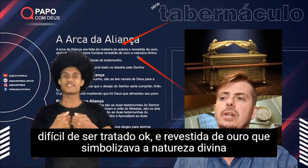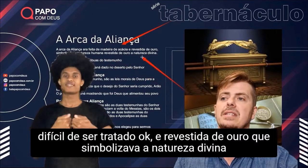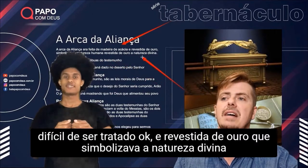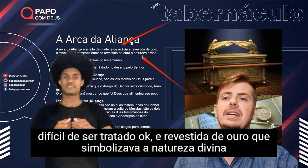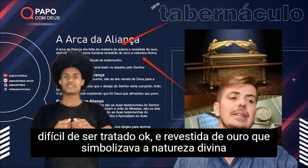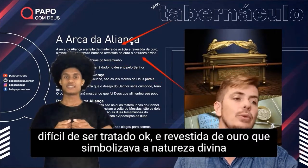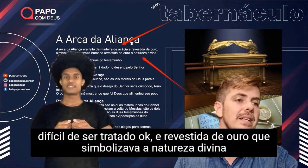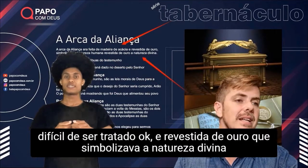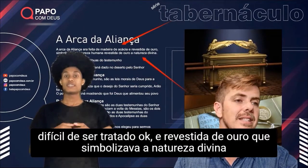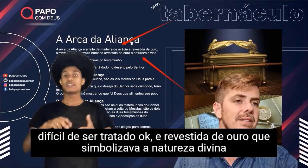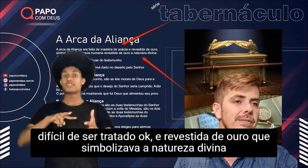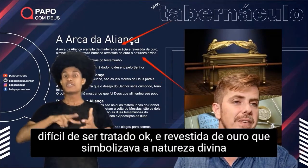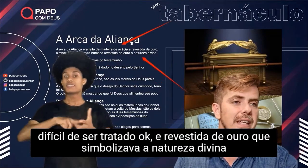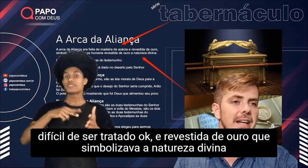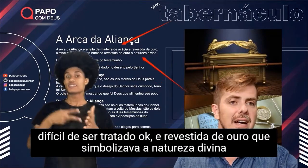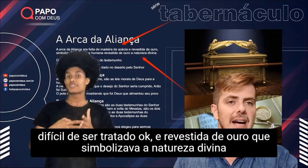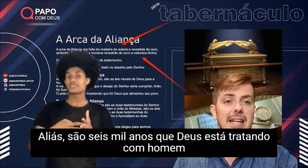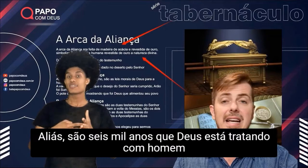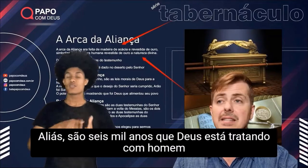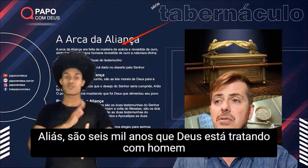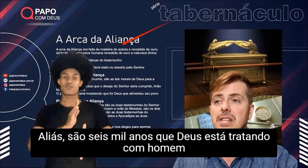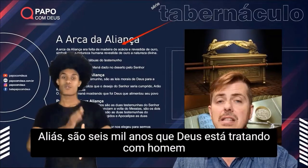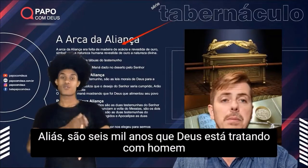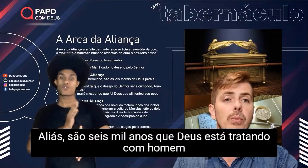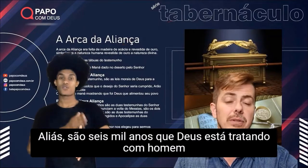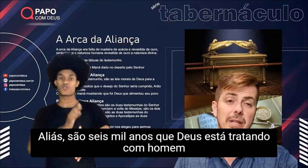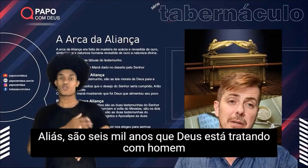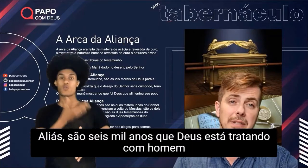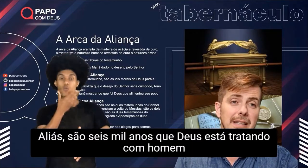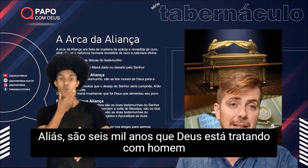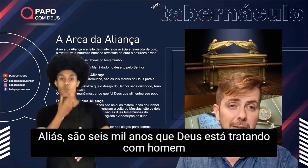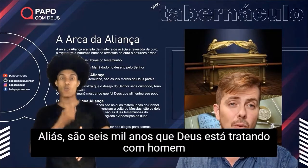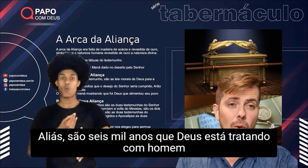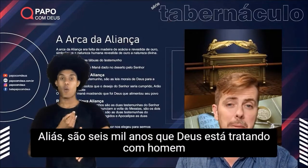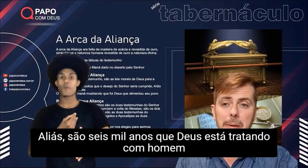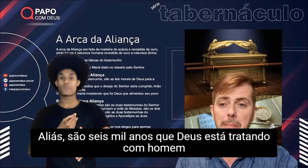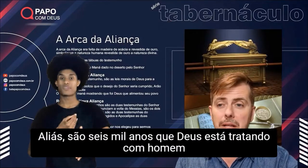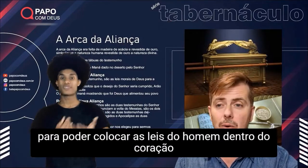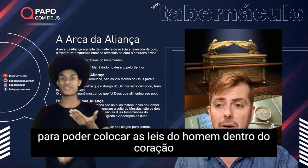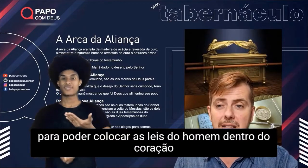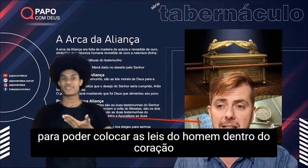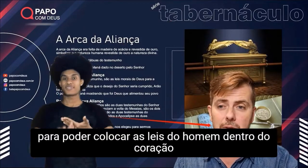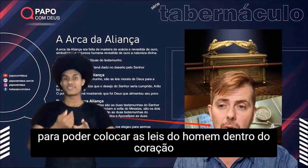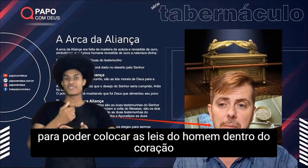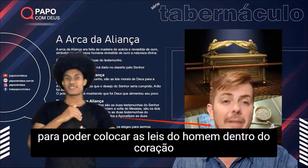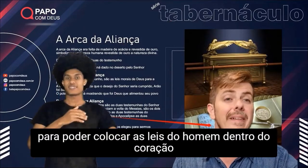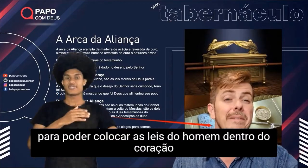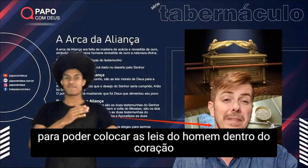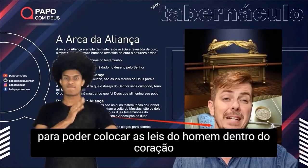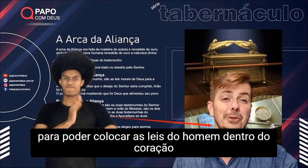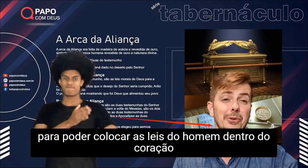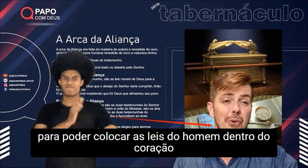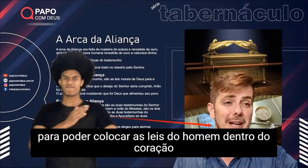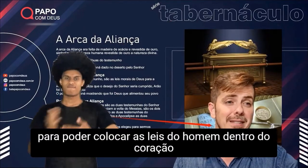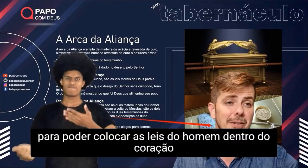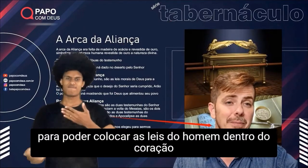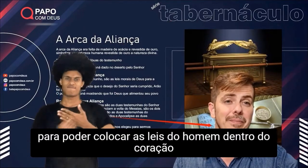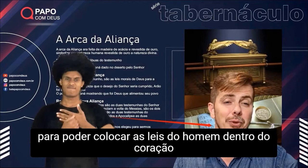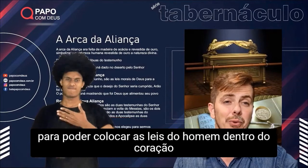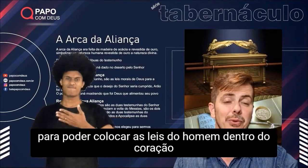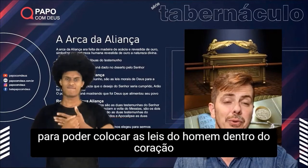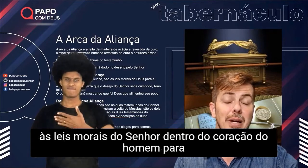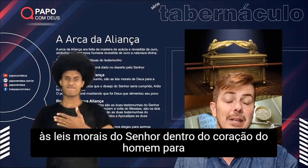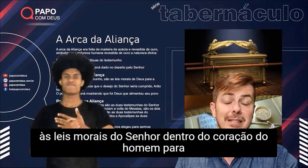ouro, que simbolizava a natureza divina. Aliás, são 6.000 anos que Deus está tratando com o homem para poder colocar as leis do homem, ó, dentro do